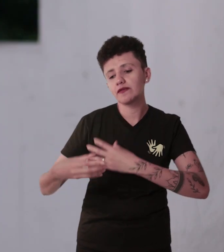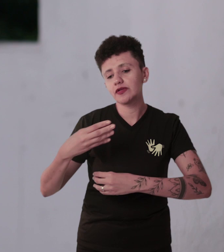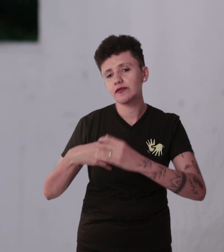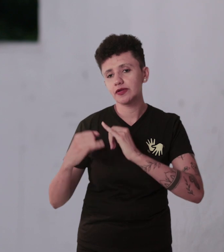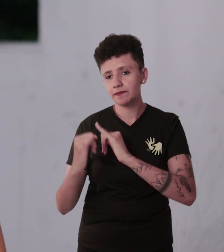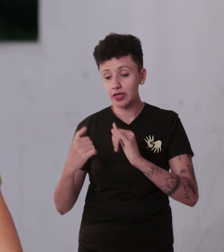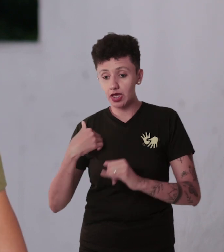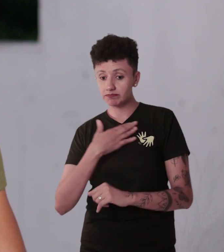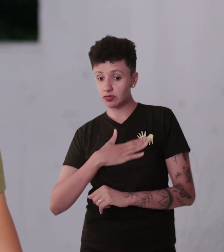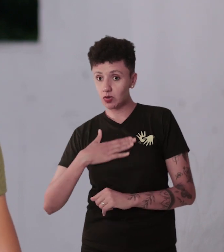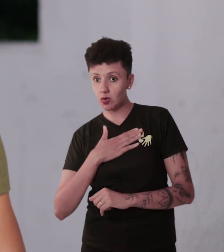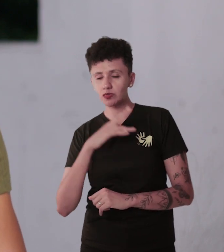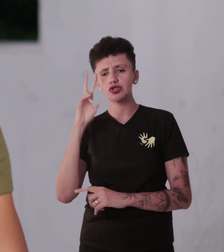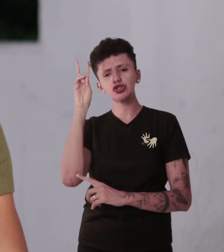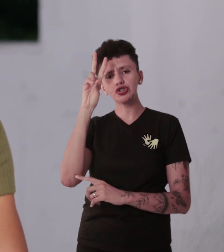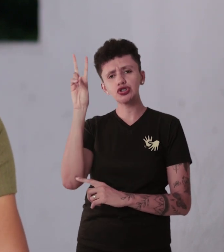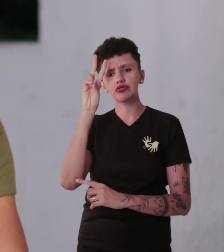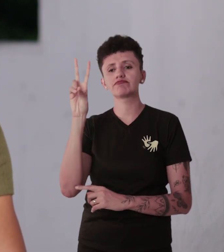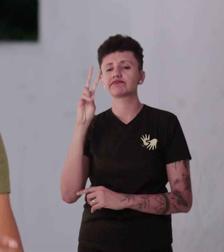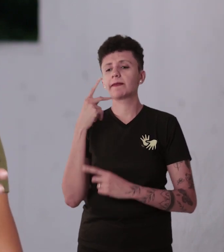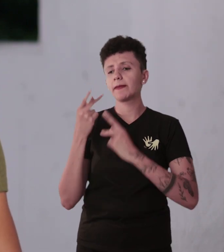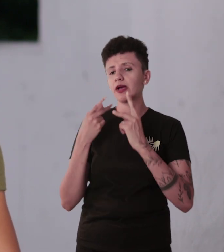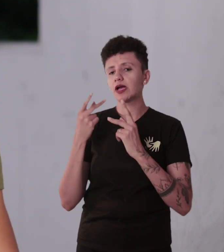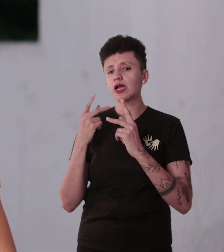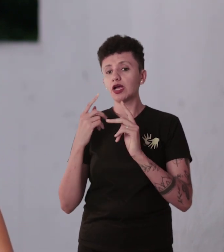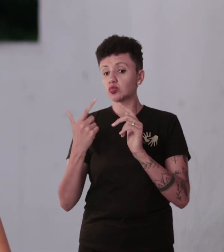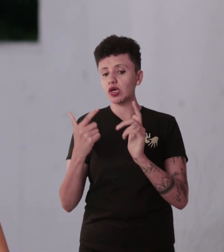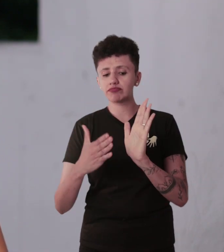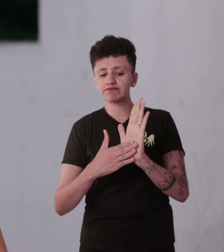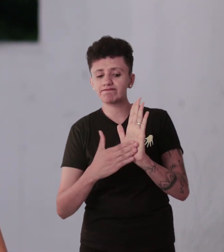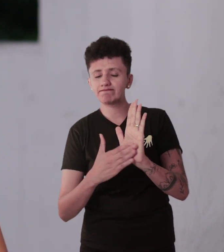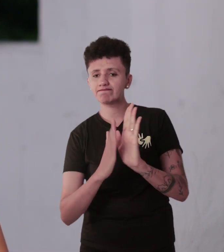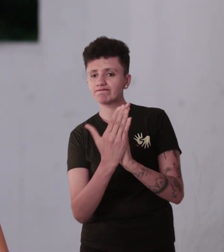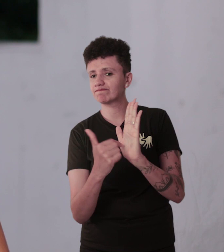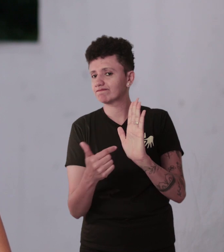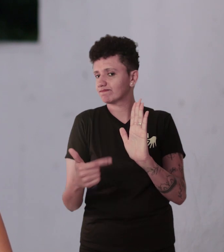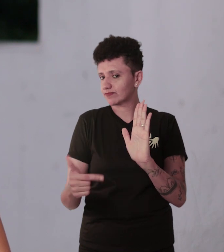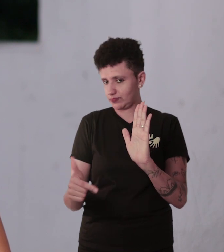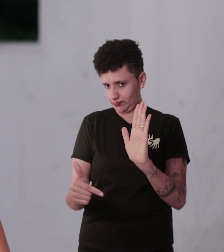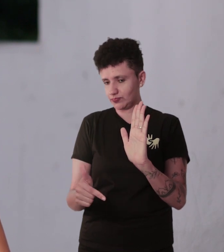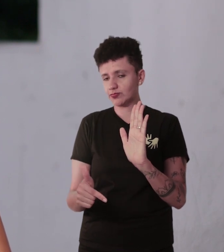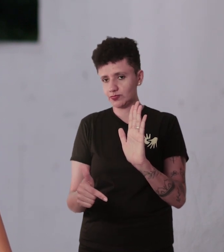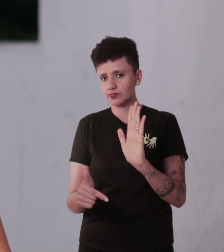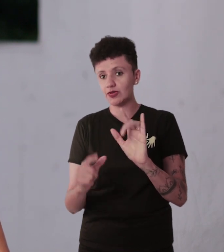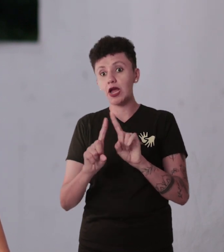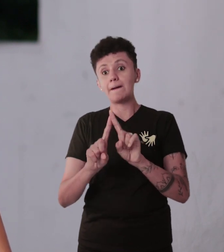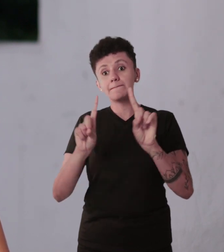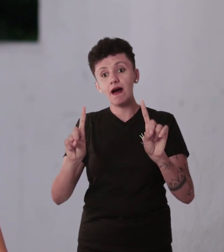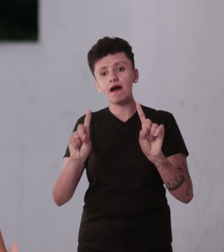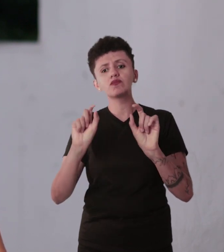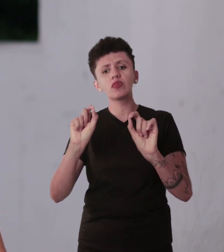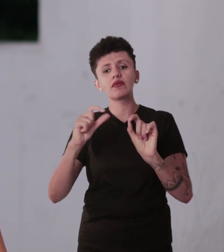sempre gostei de oralidade, né, história oral, aquela que não é documental, a gente define assim, mas